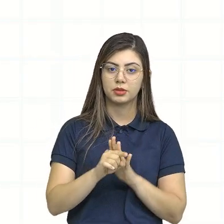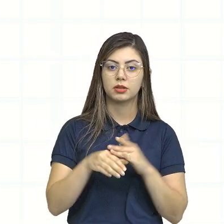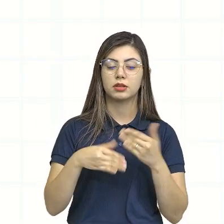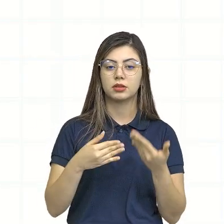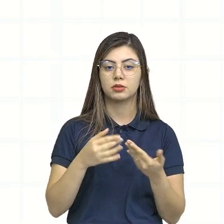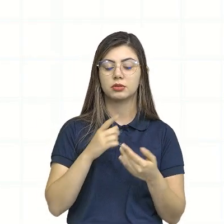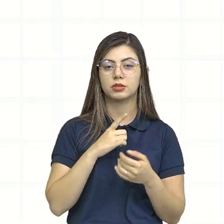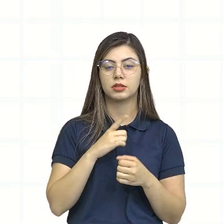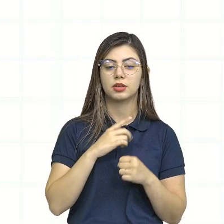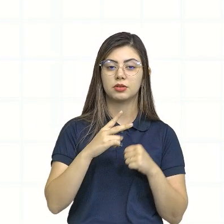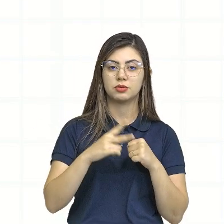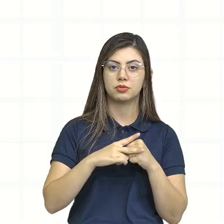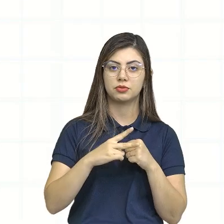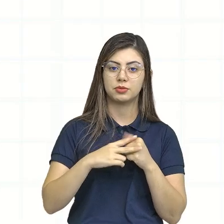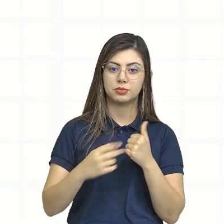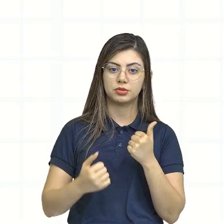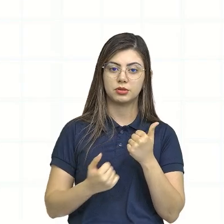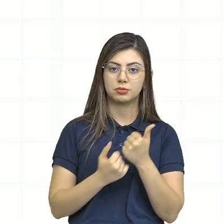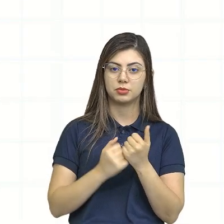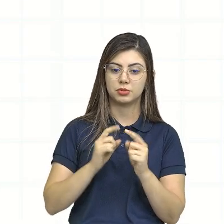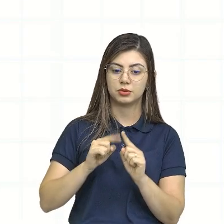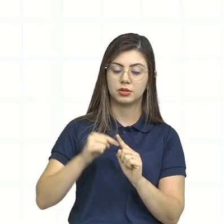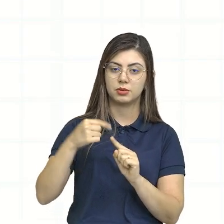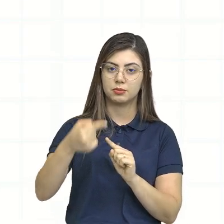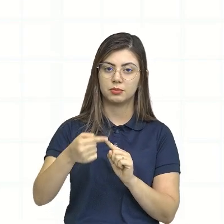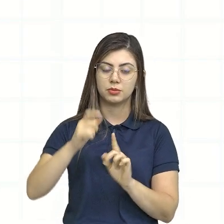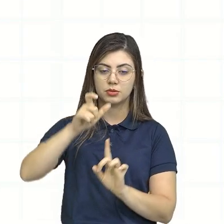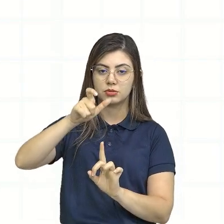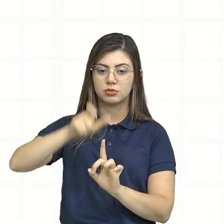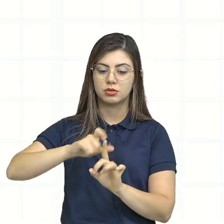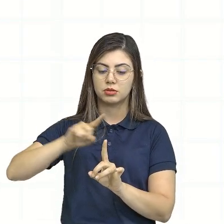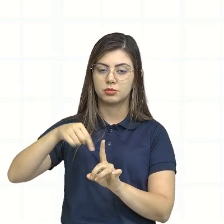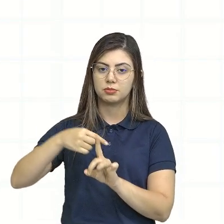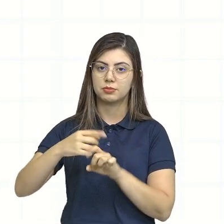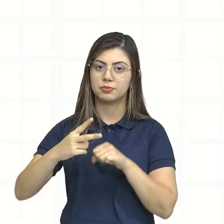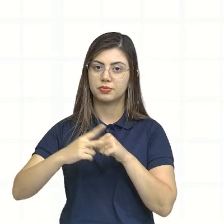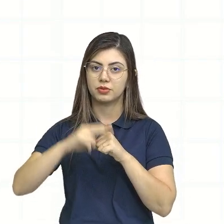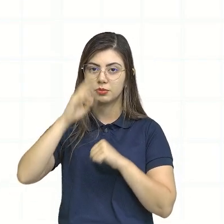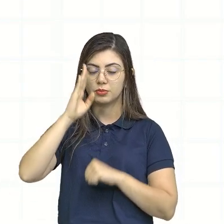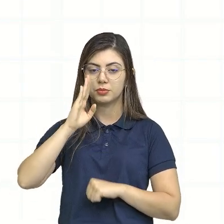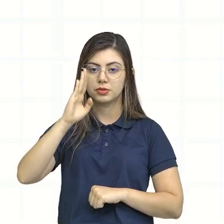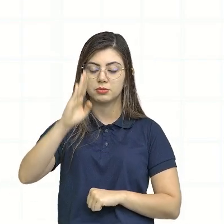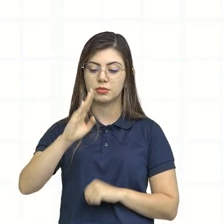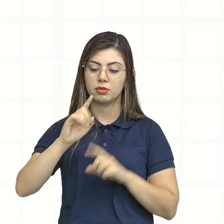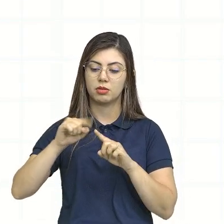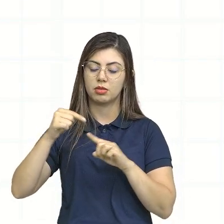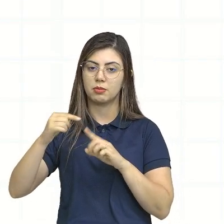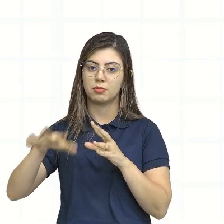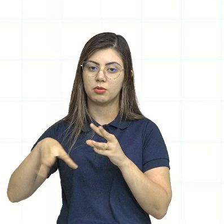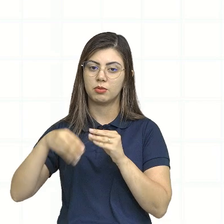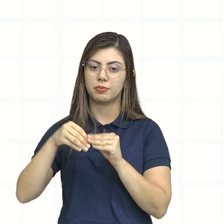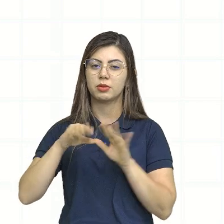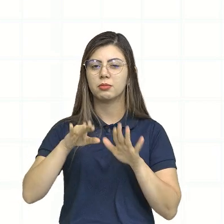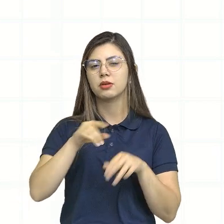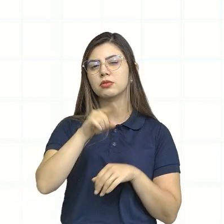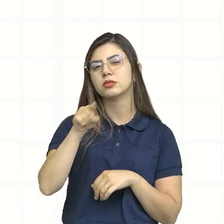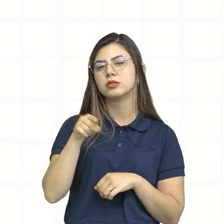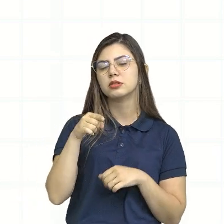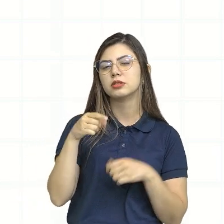verbo principal e o complemento, tá certo? Ah, professor, mas o senhor falou que todas as perguntas em língua